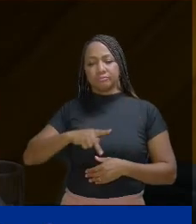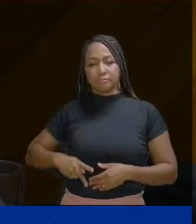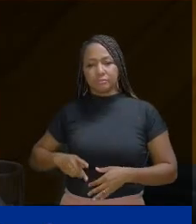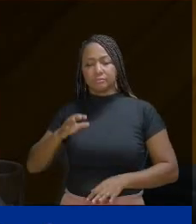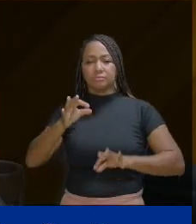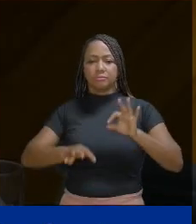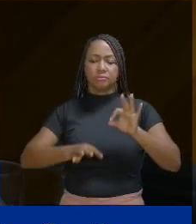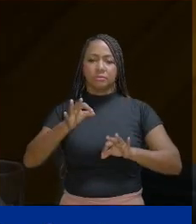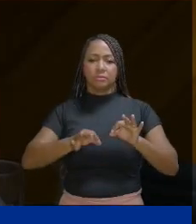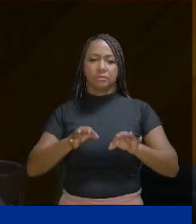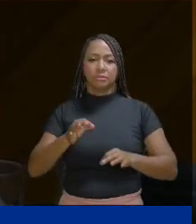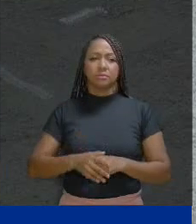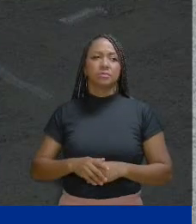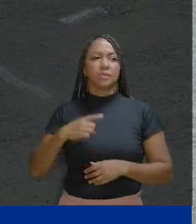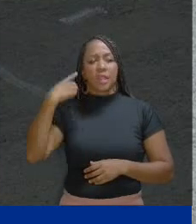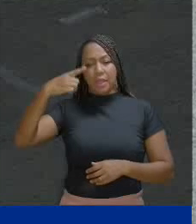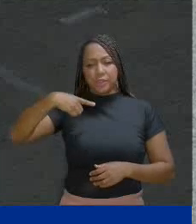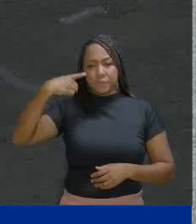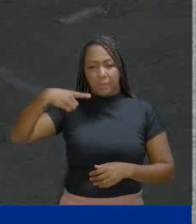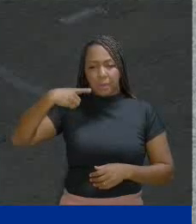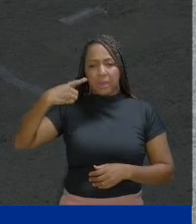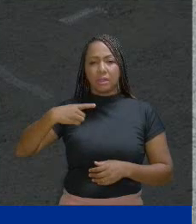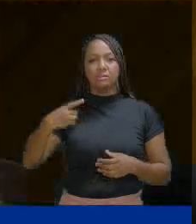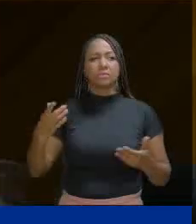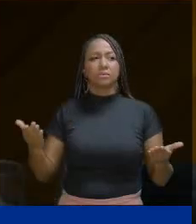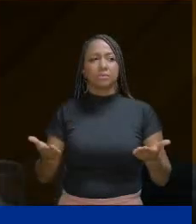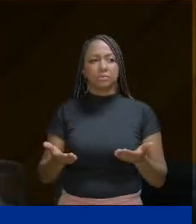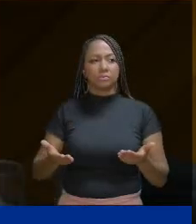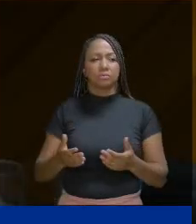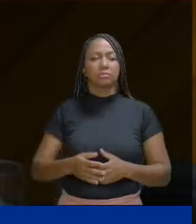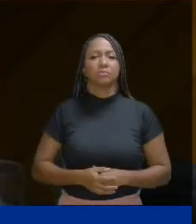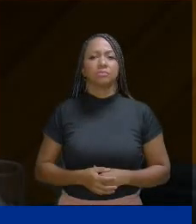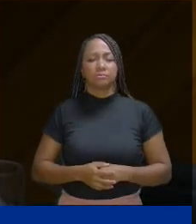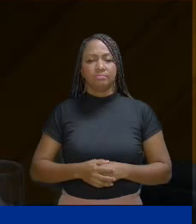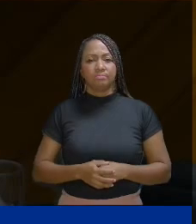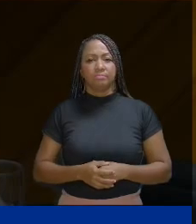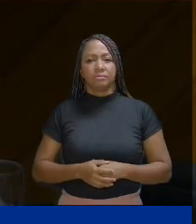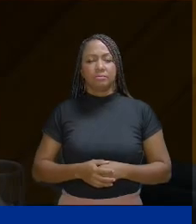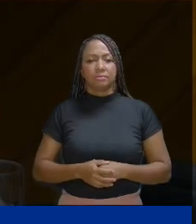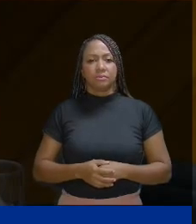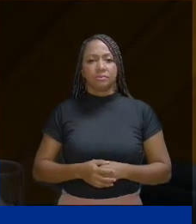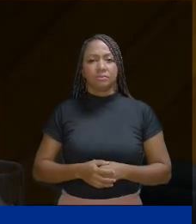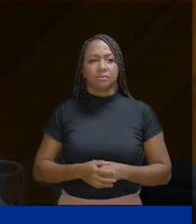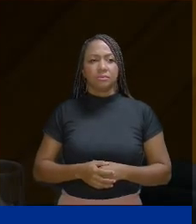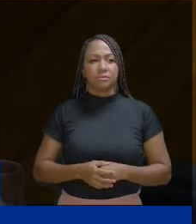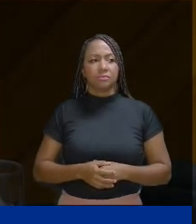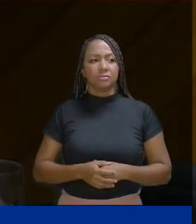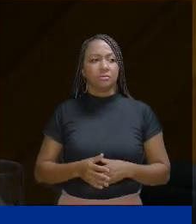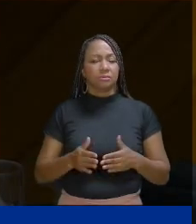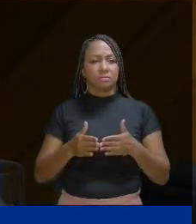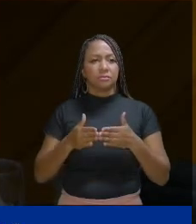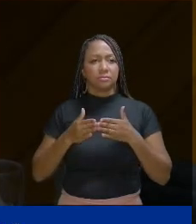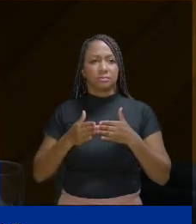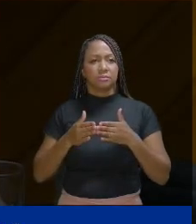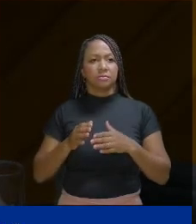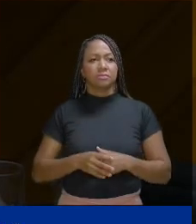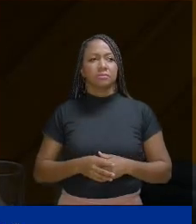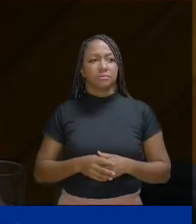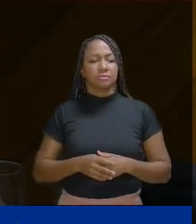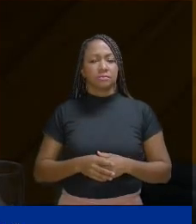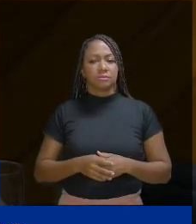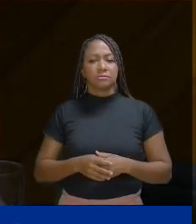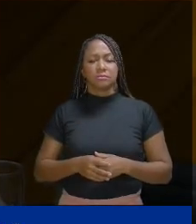Regional Eleitoral, doutora Sara Nobres advogados aqui presentes. Eu solicito só um minuto para que a área